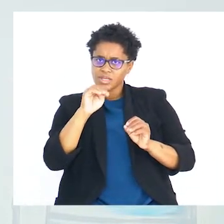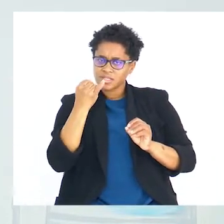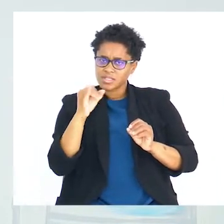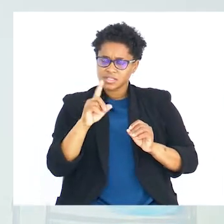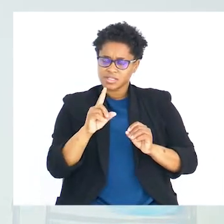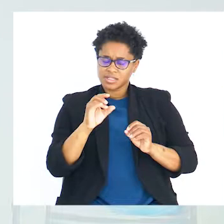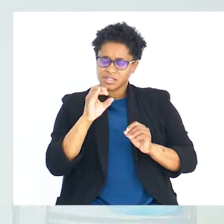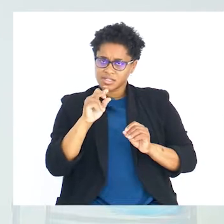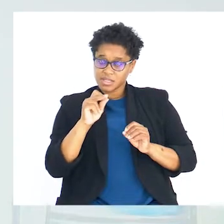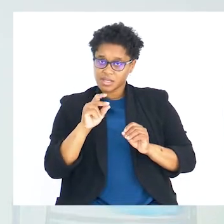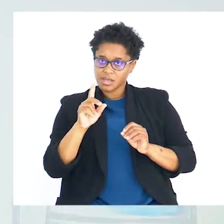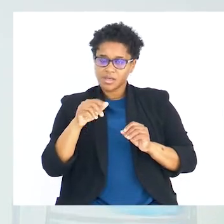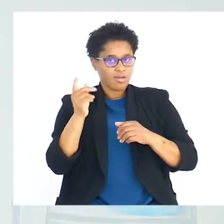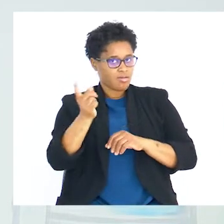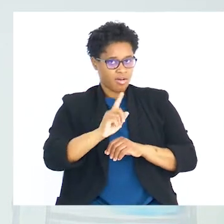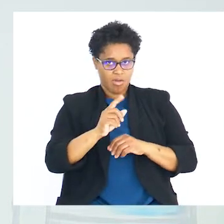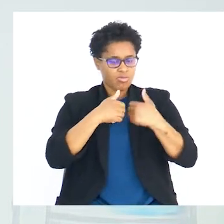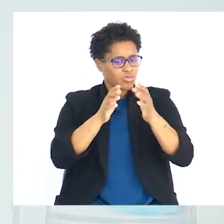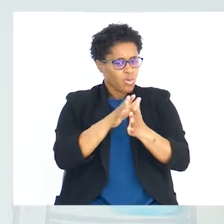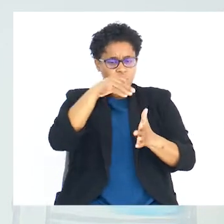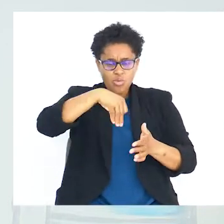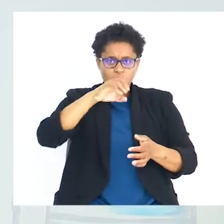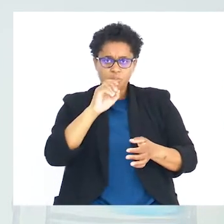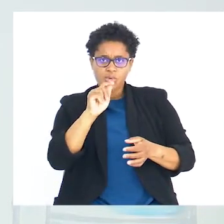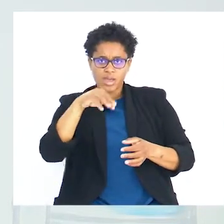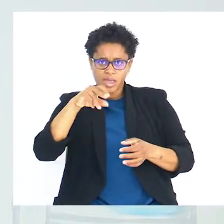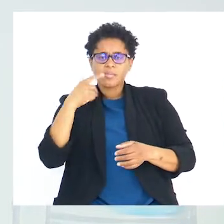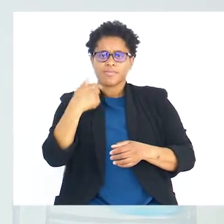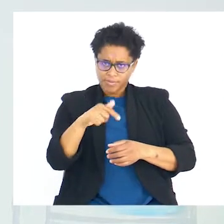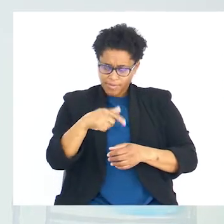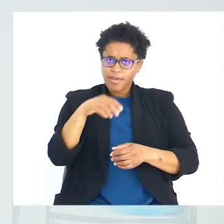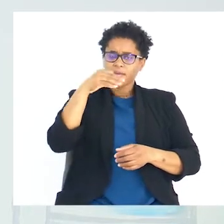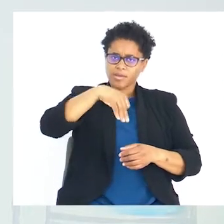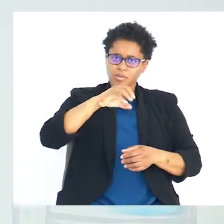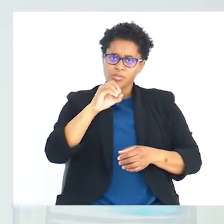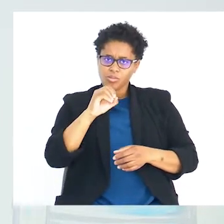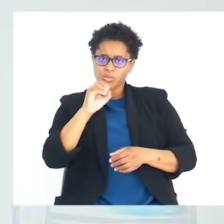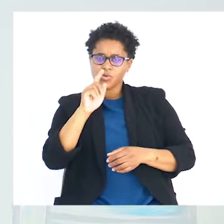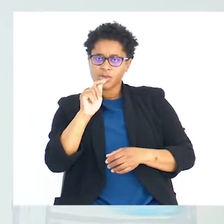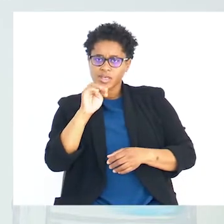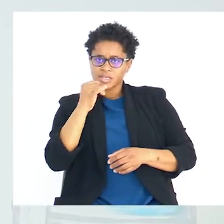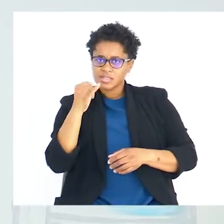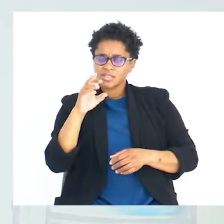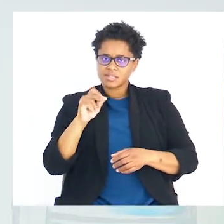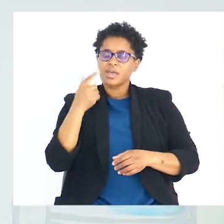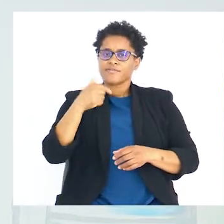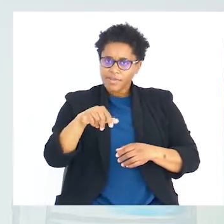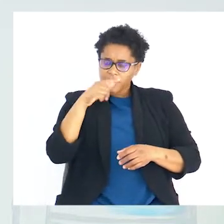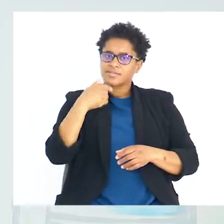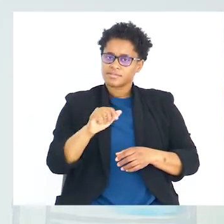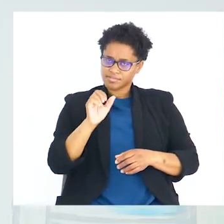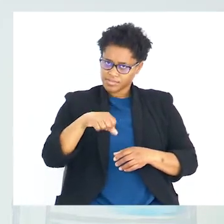Todo poema tem a poesia. Existe sim poema com um nível mais baixo